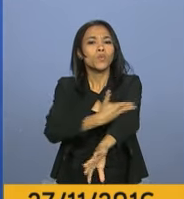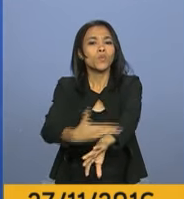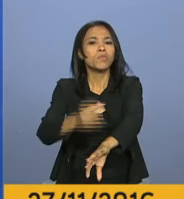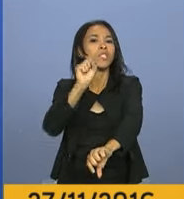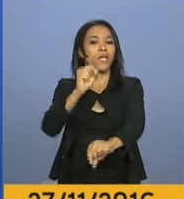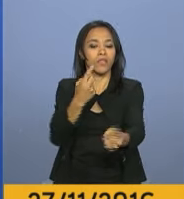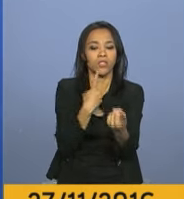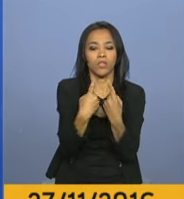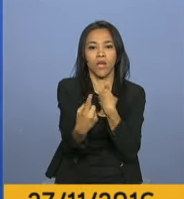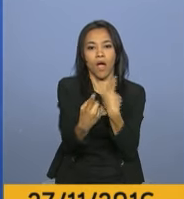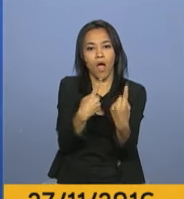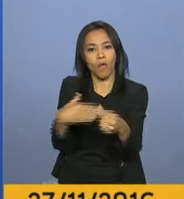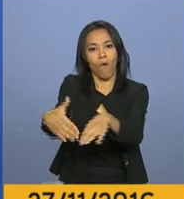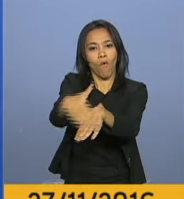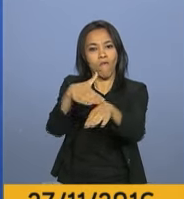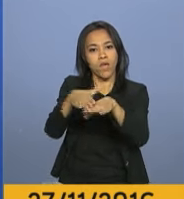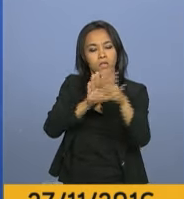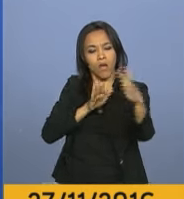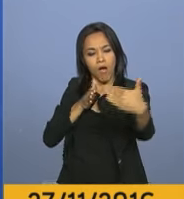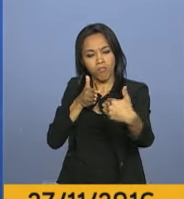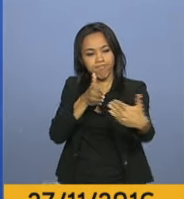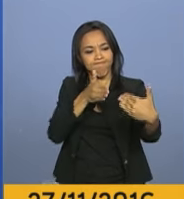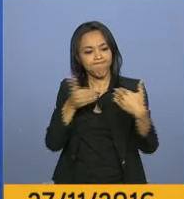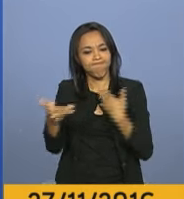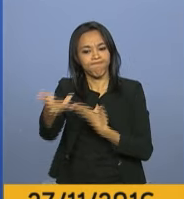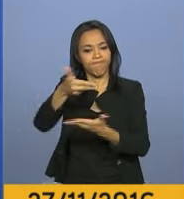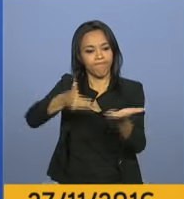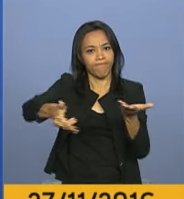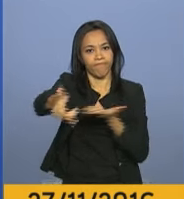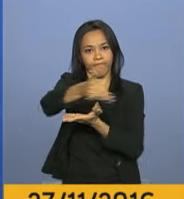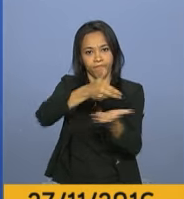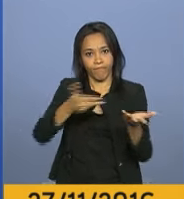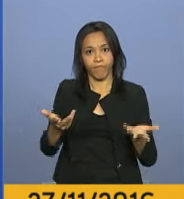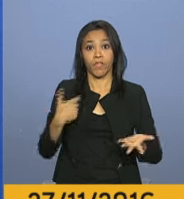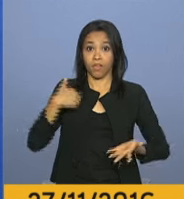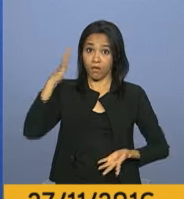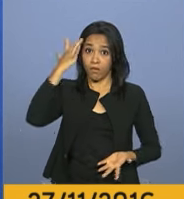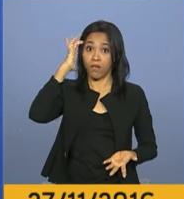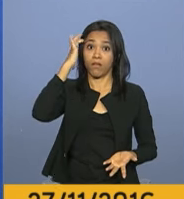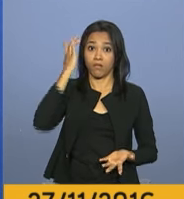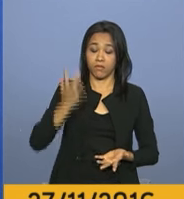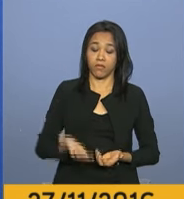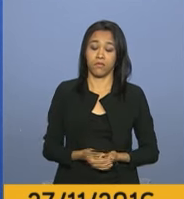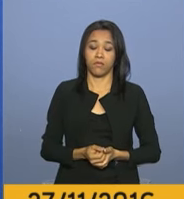feito. Aqui, em síntese, eu acho